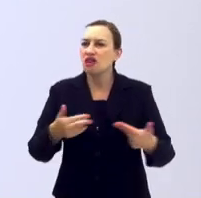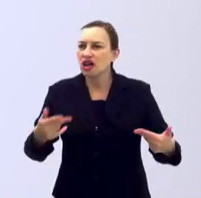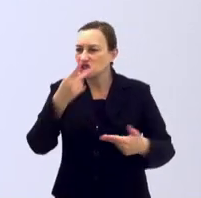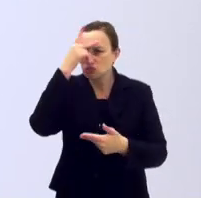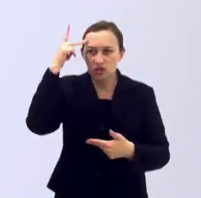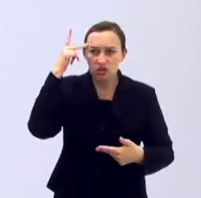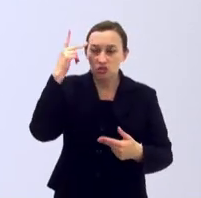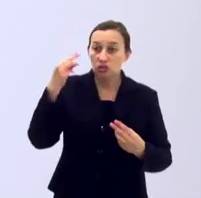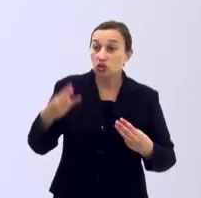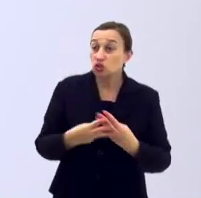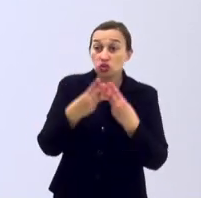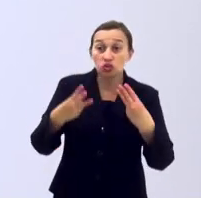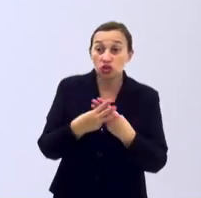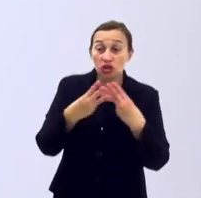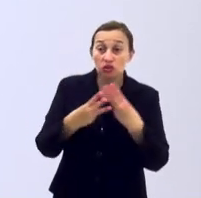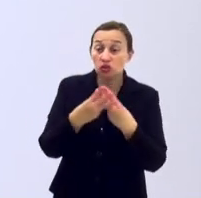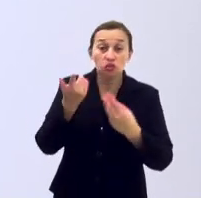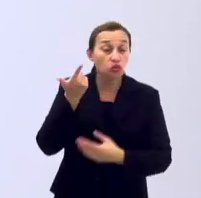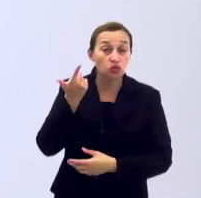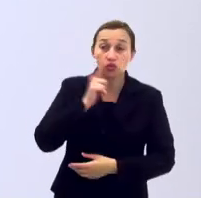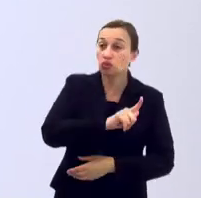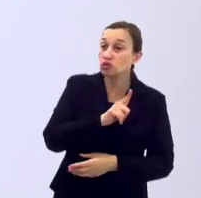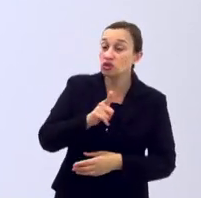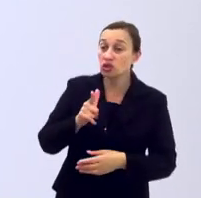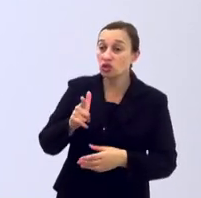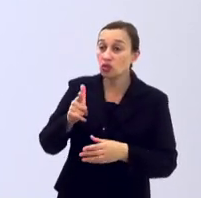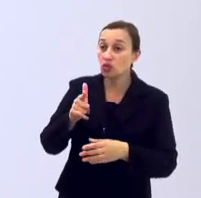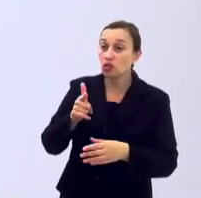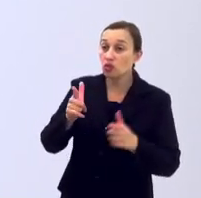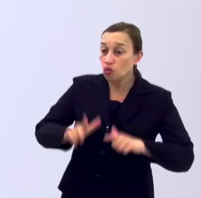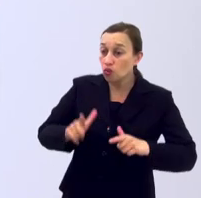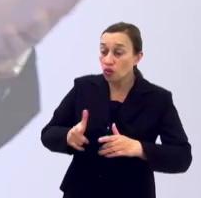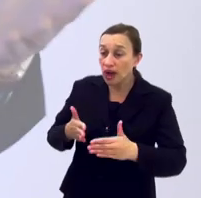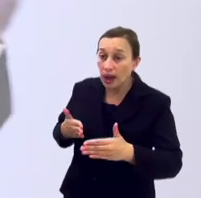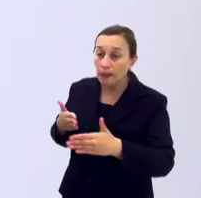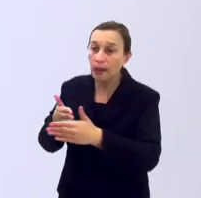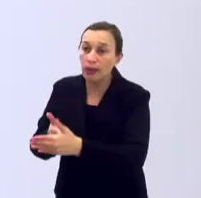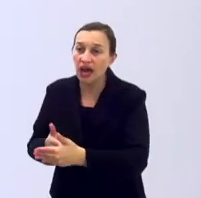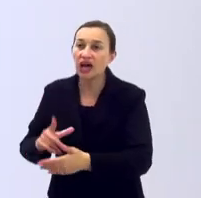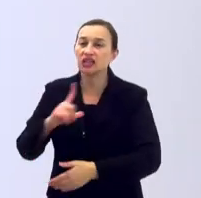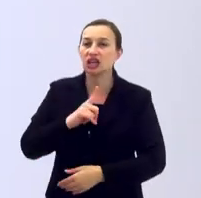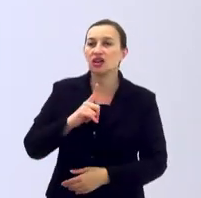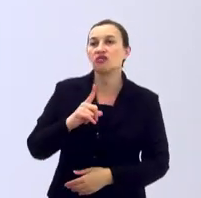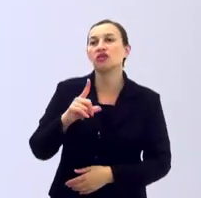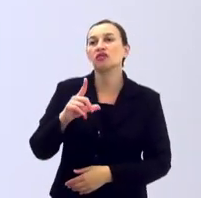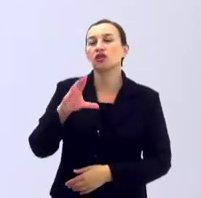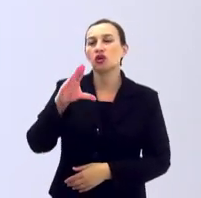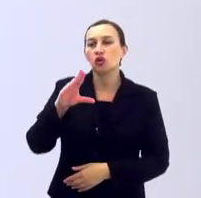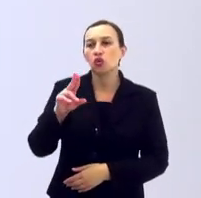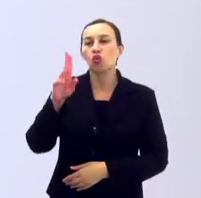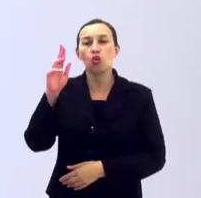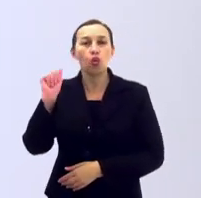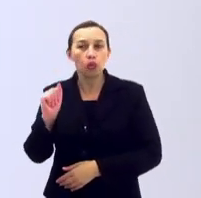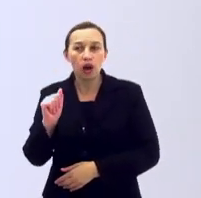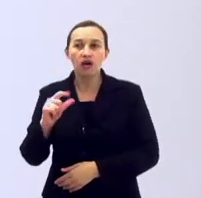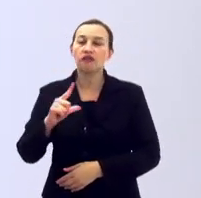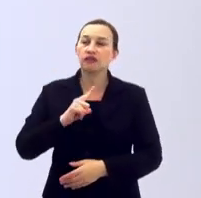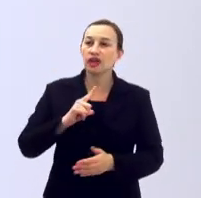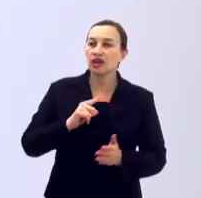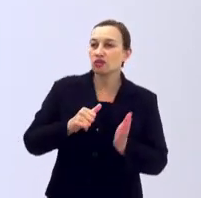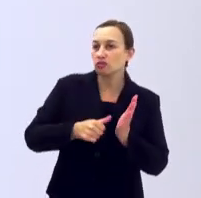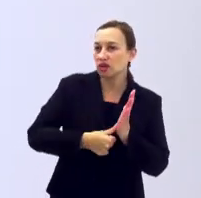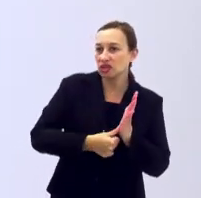de refugiados judeus que não conseguiam um porto para chegar. Uhum. Tem um que foi para Cuba também, que tinham